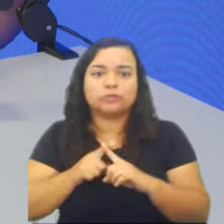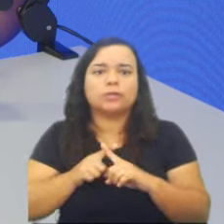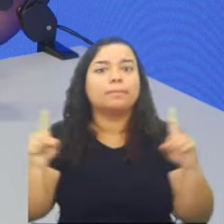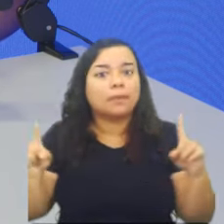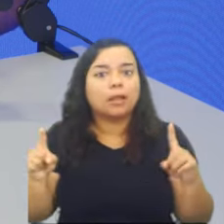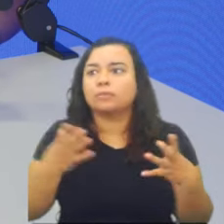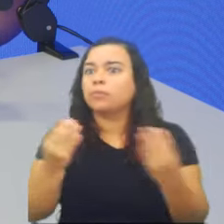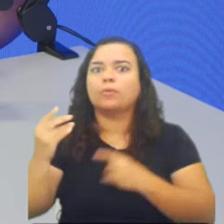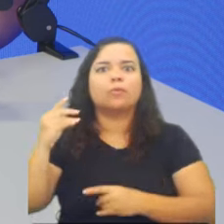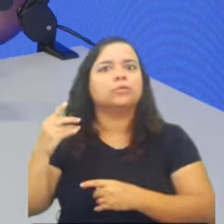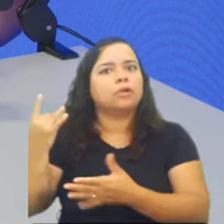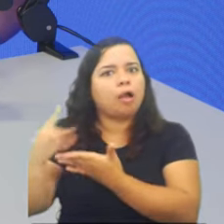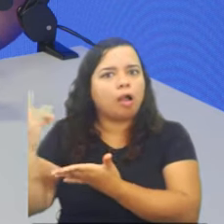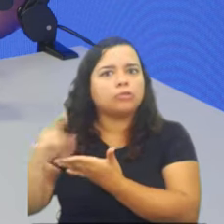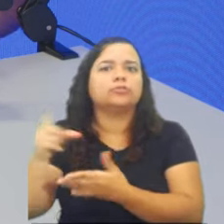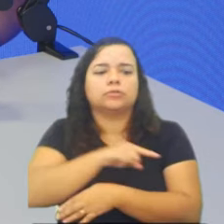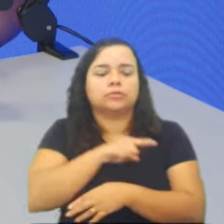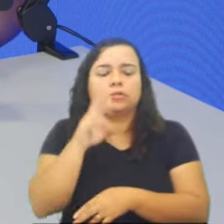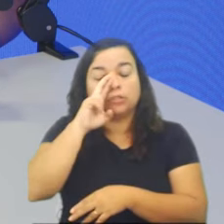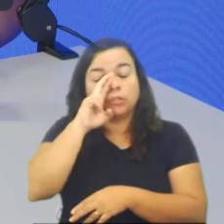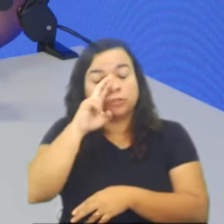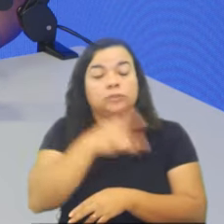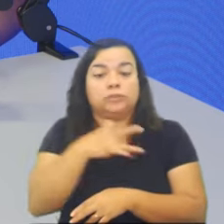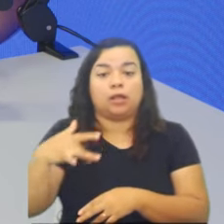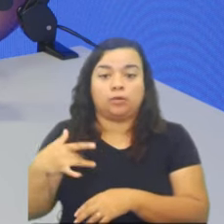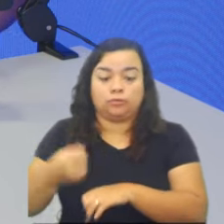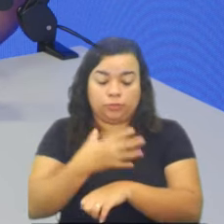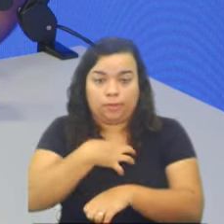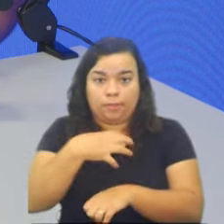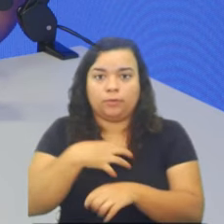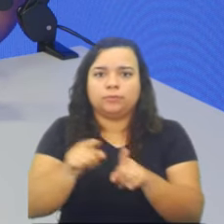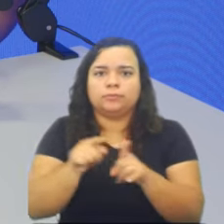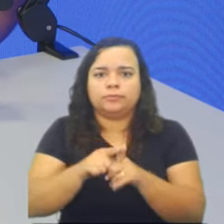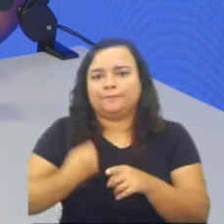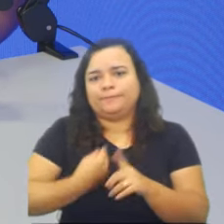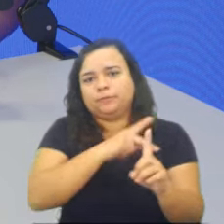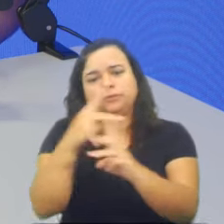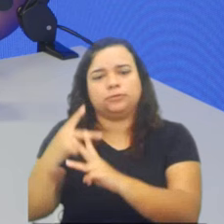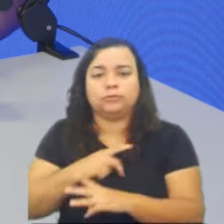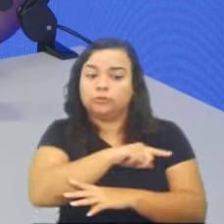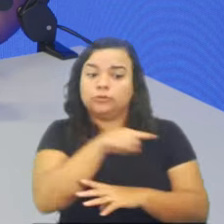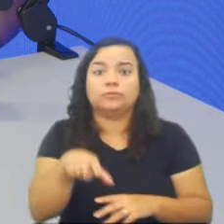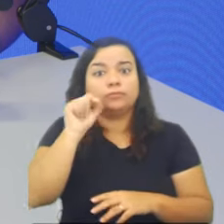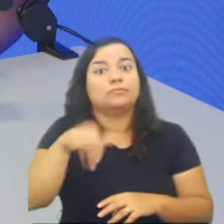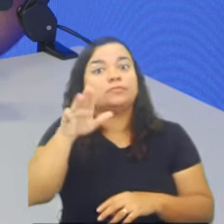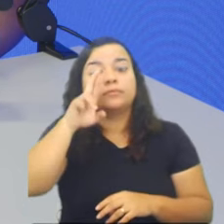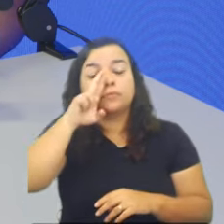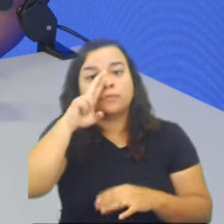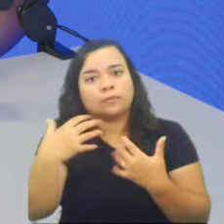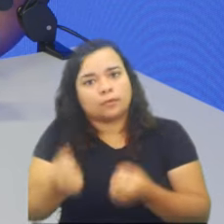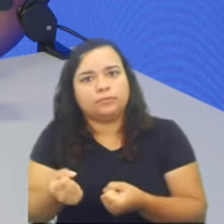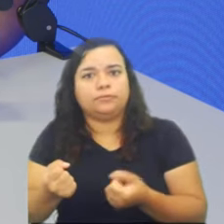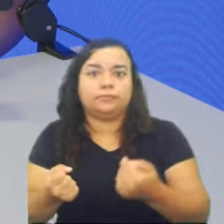arriscando a saúde emocional deles a vida deles ali e Eles escolheram estar ali então quem pode dizer se eu corro o